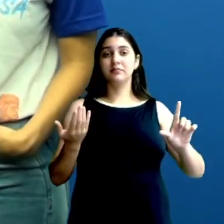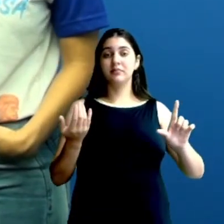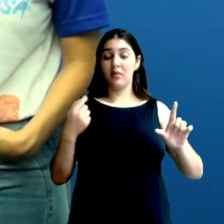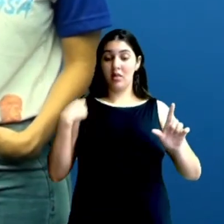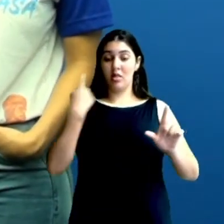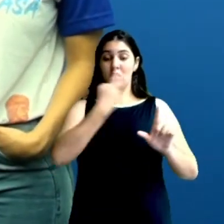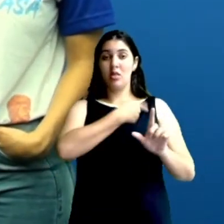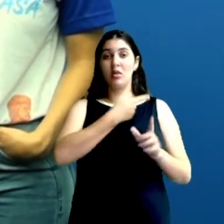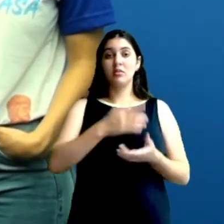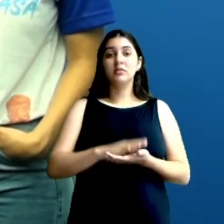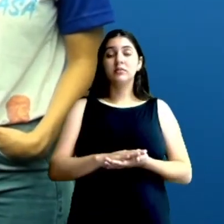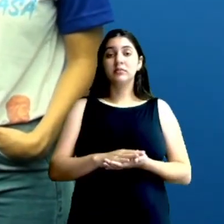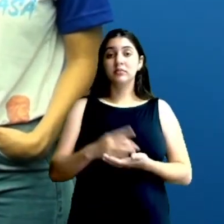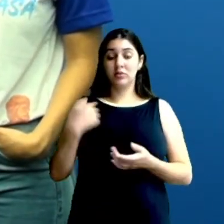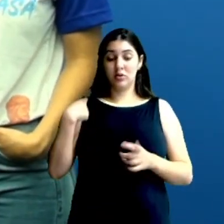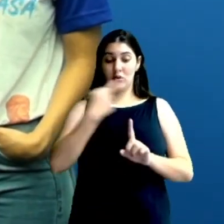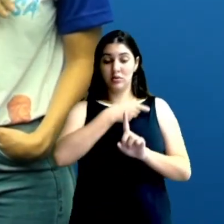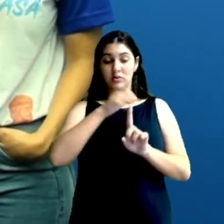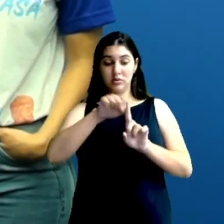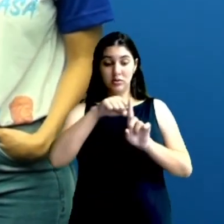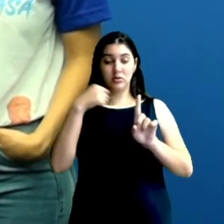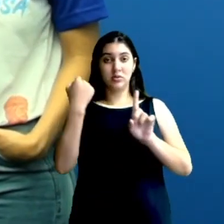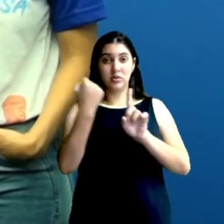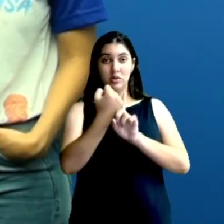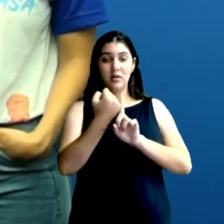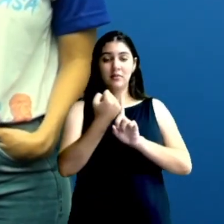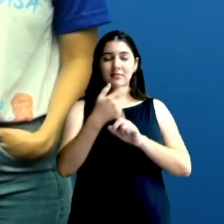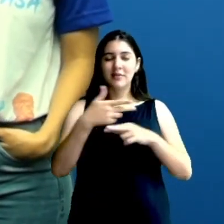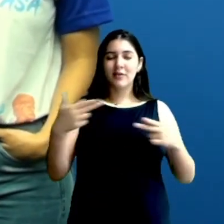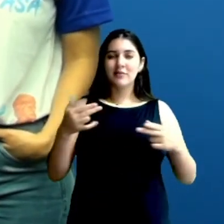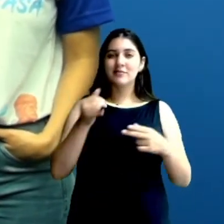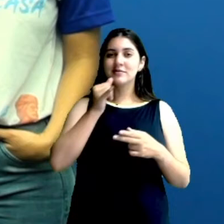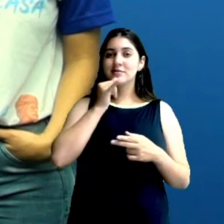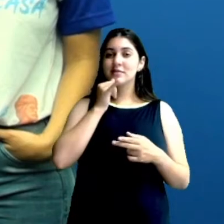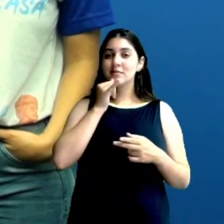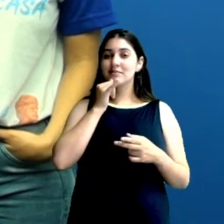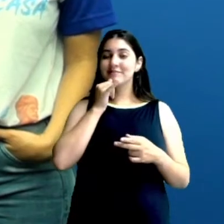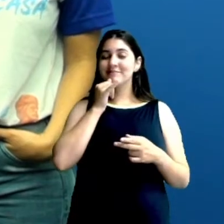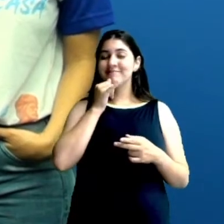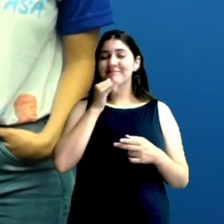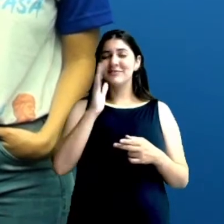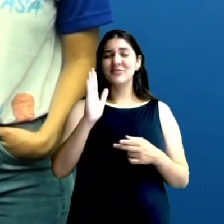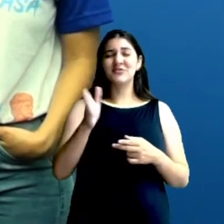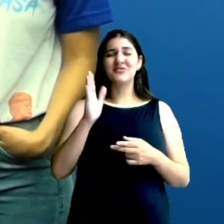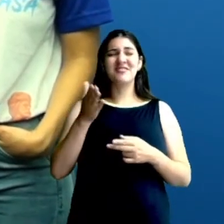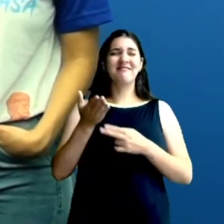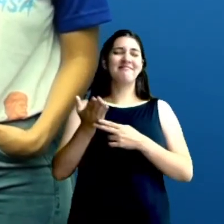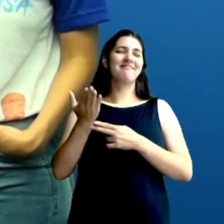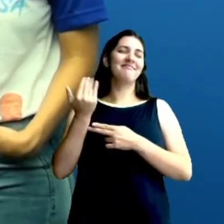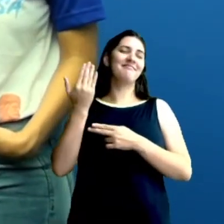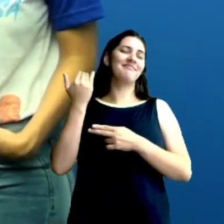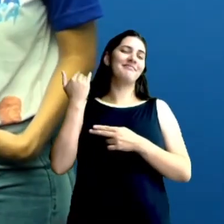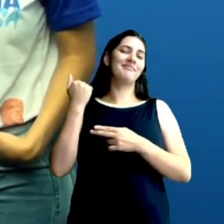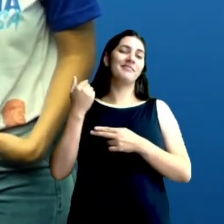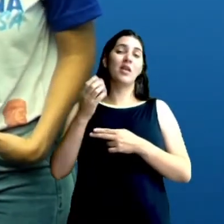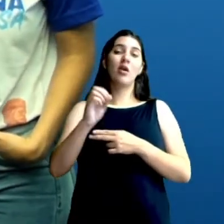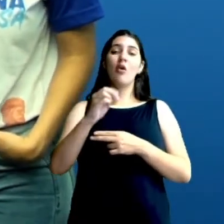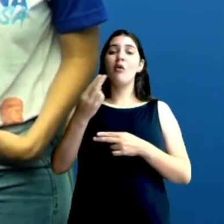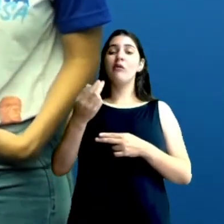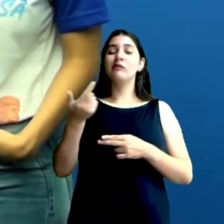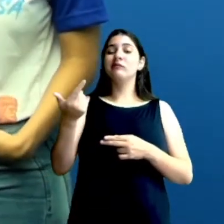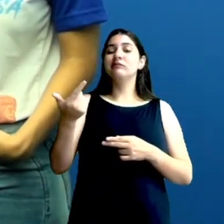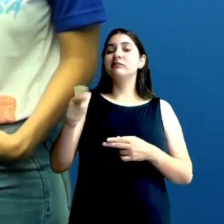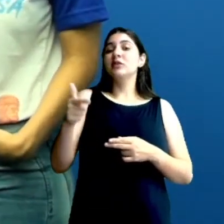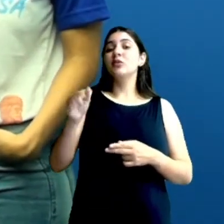a nossa sociedade, inclusive, é uma coisa que já está até ultrapassado, ou não tem